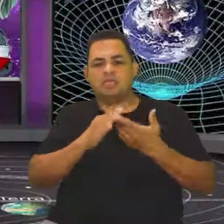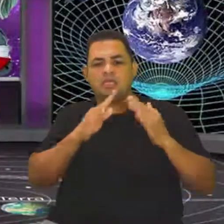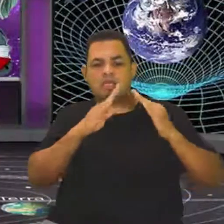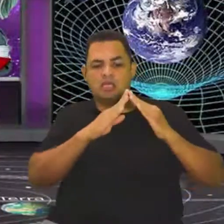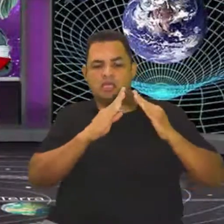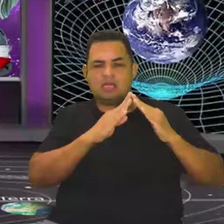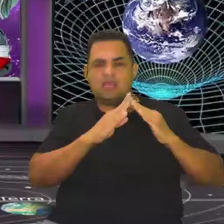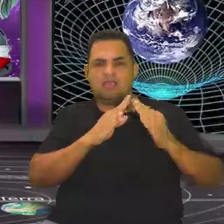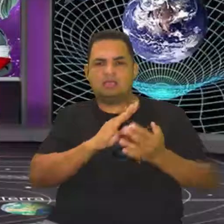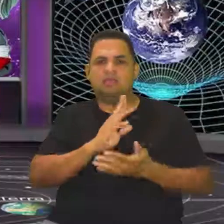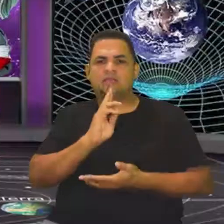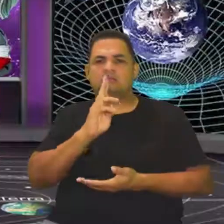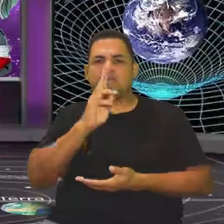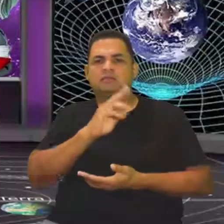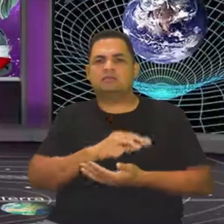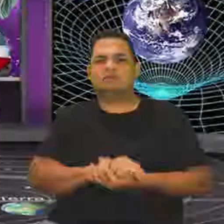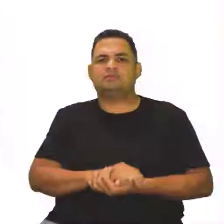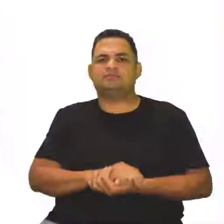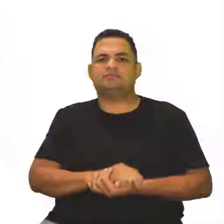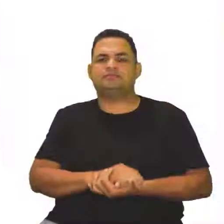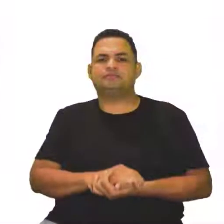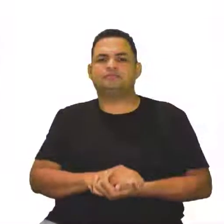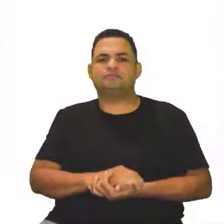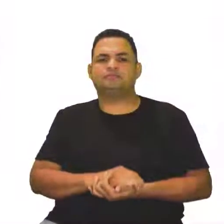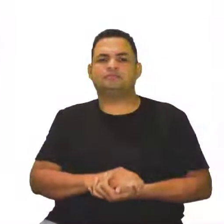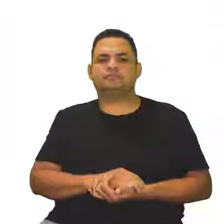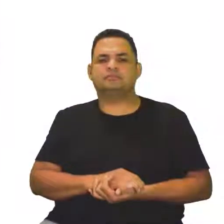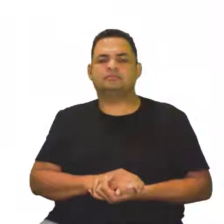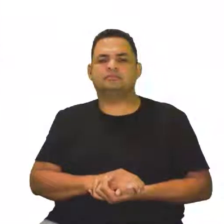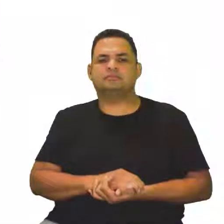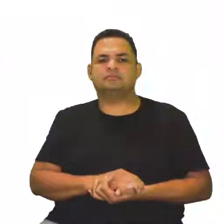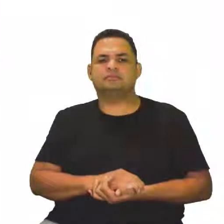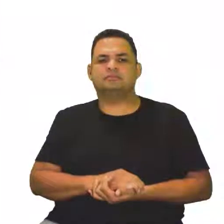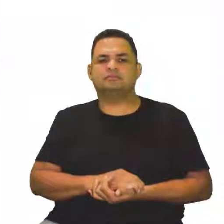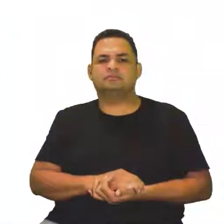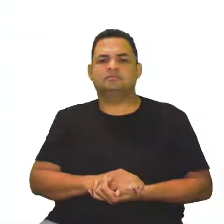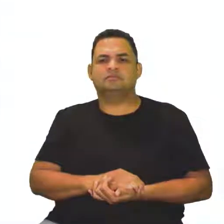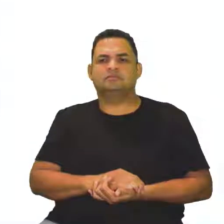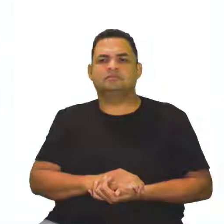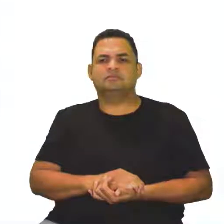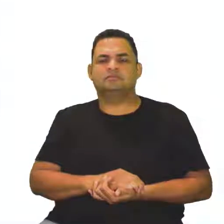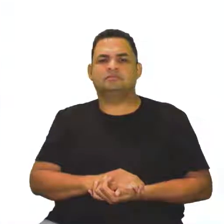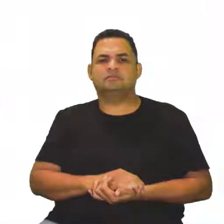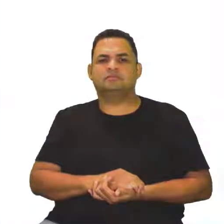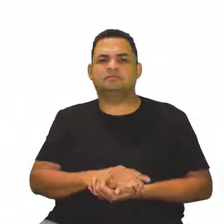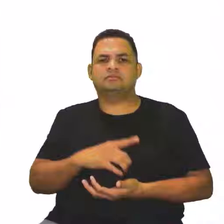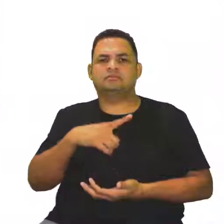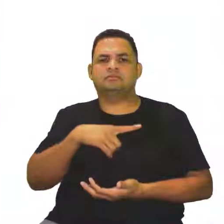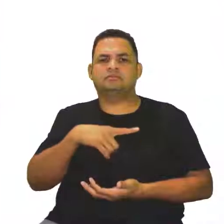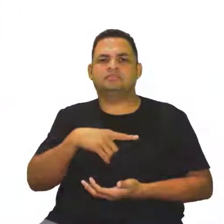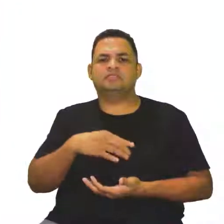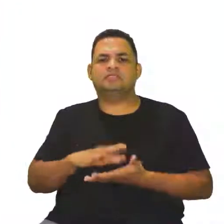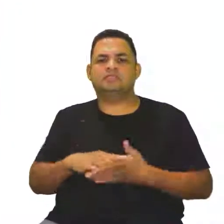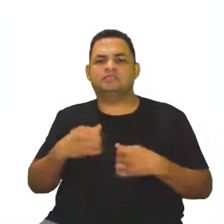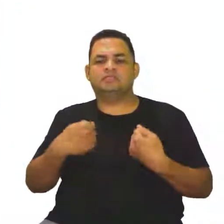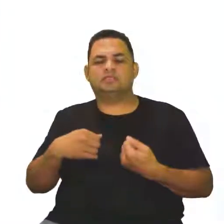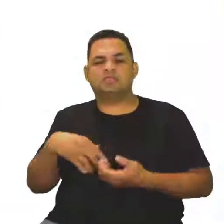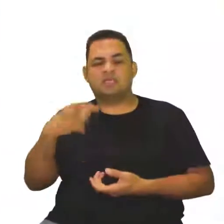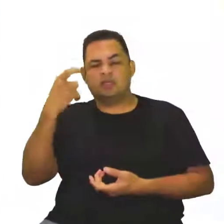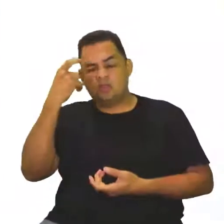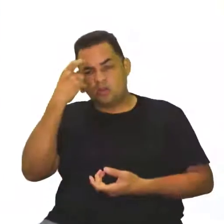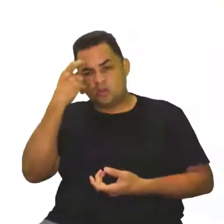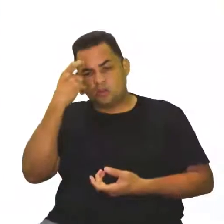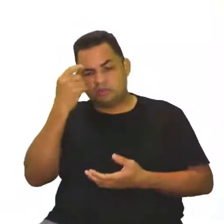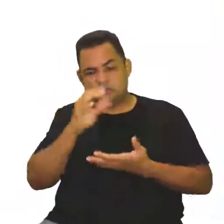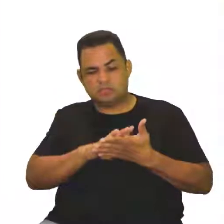né? Vamos continuar, olha só. Então, pessoal, ali a gente tem que ter consciência das